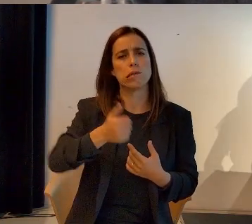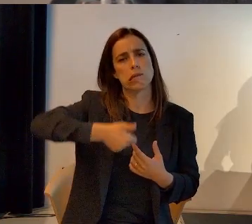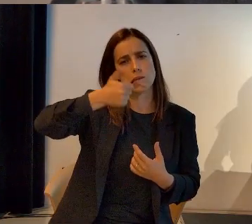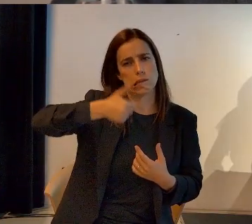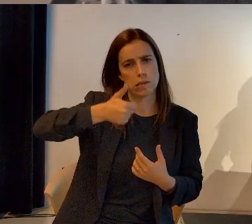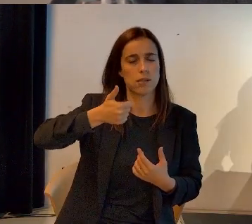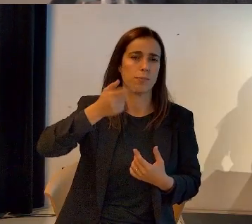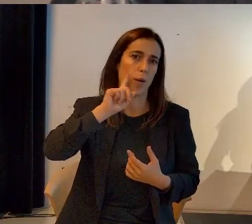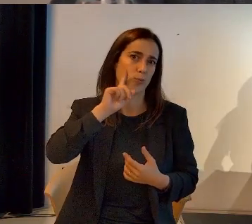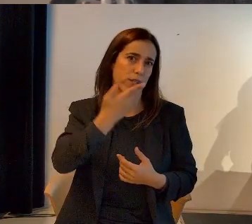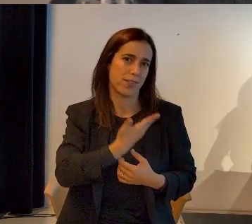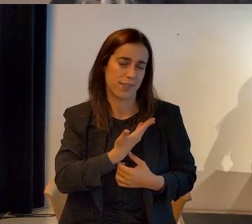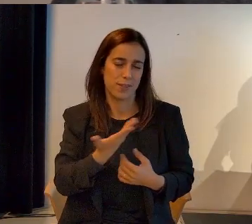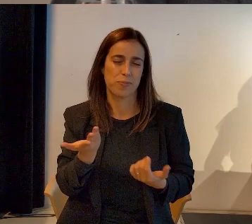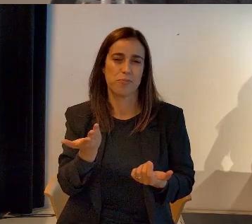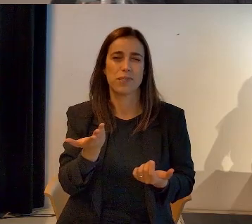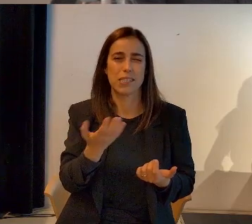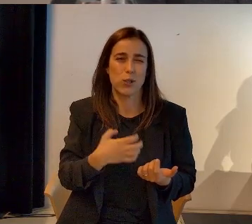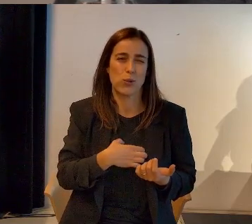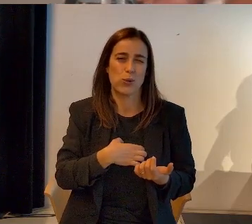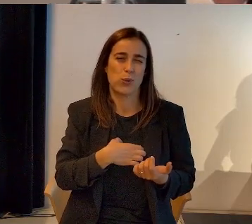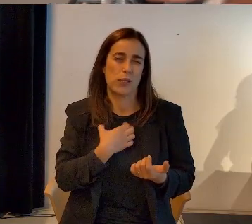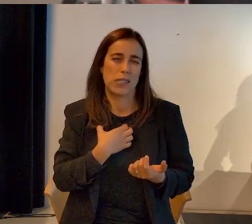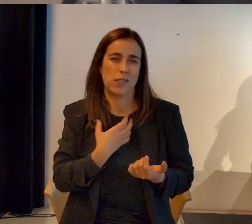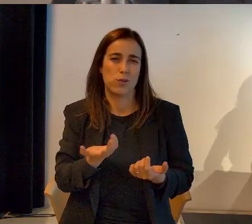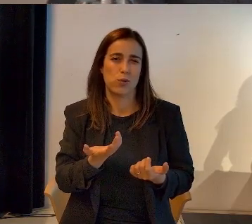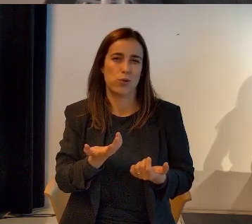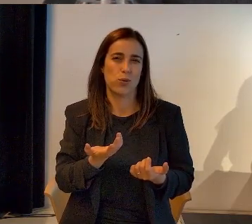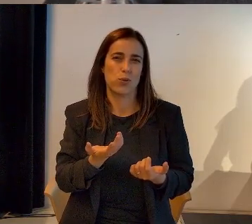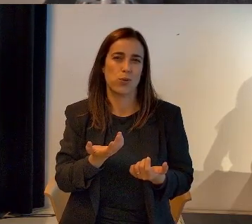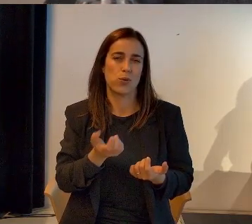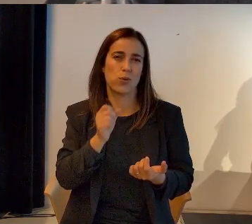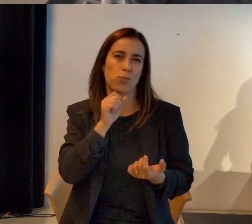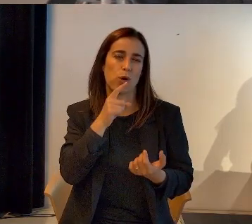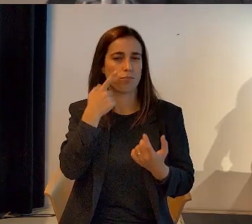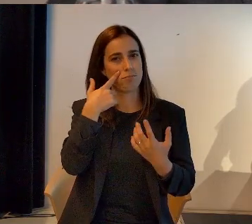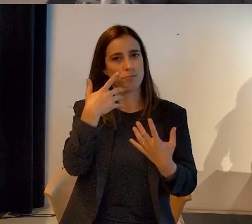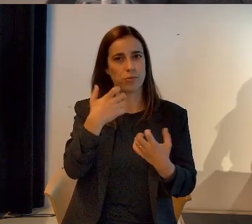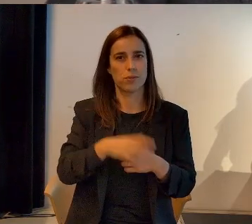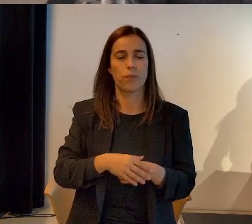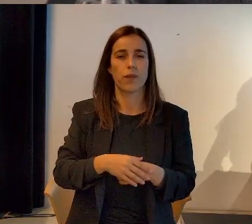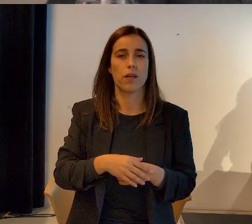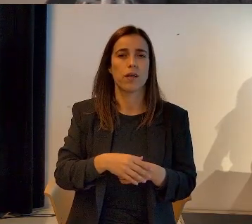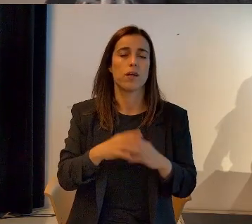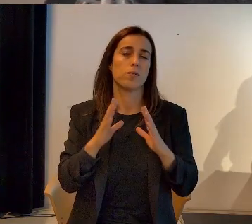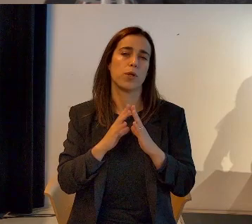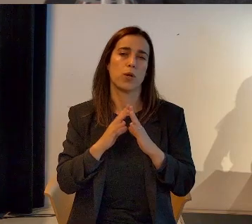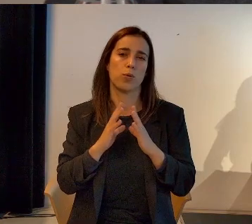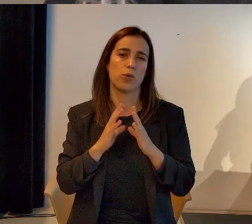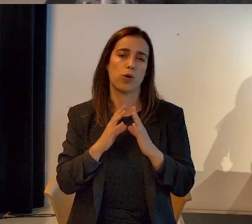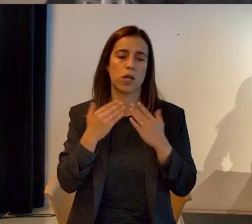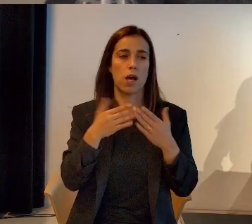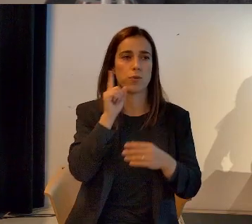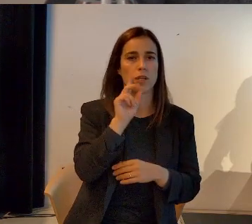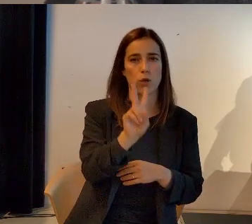é aqueles que penso que podem ser os cartazes, o cartaz deste grande evento. O Pedro Arbunhosa, a abrir no dia 2,